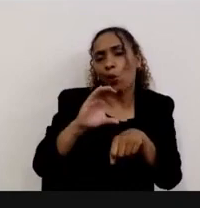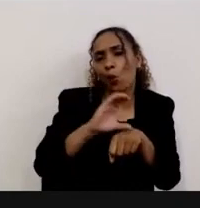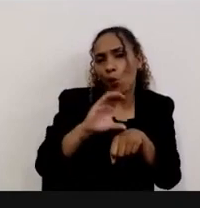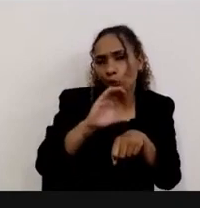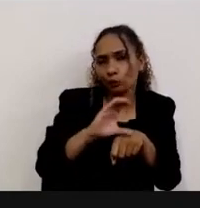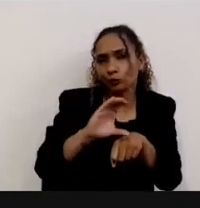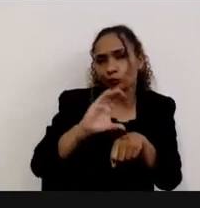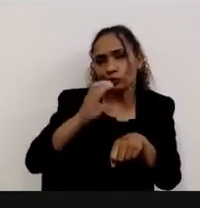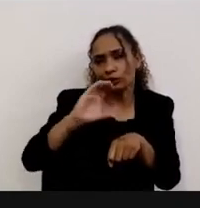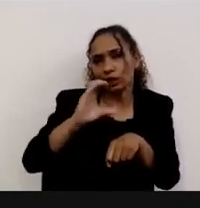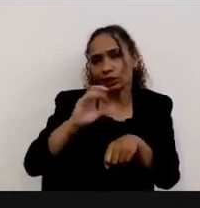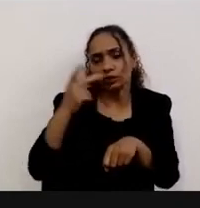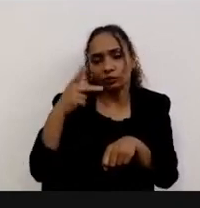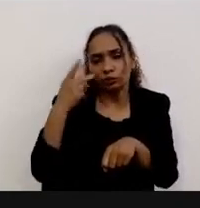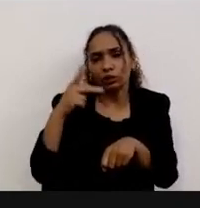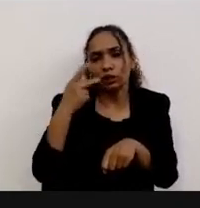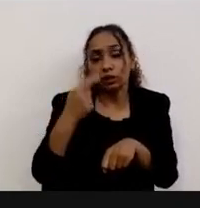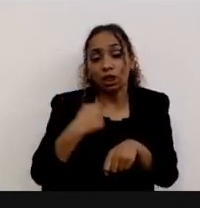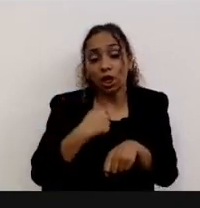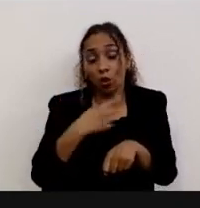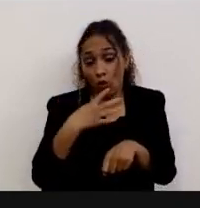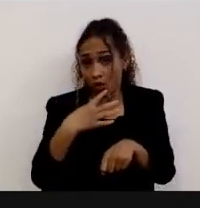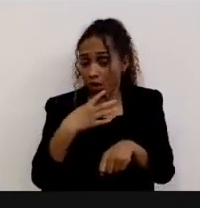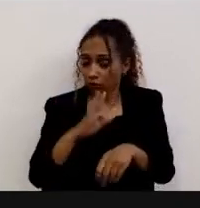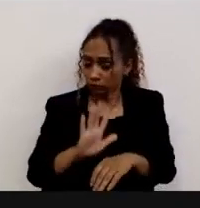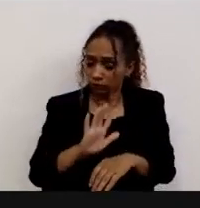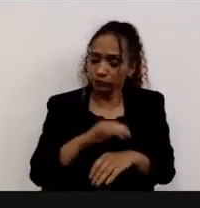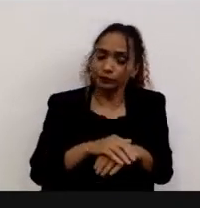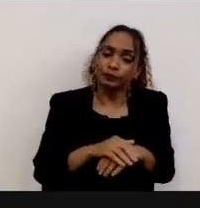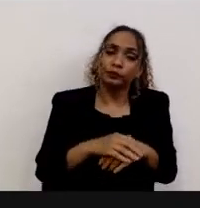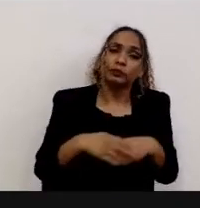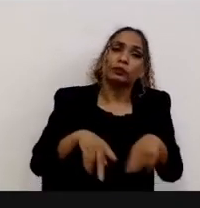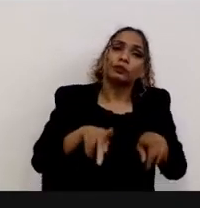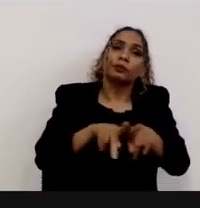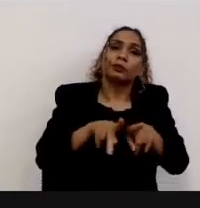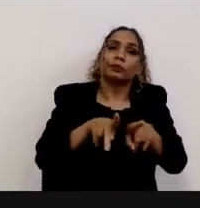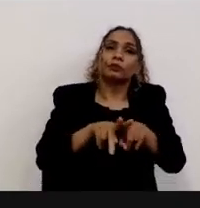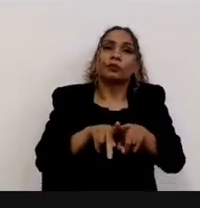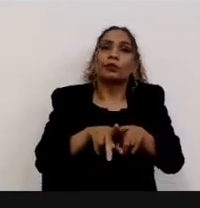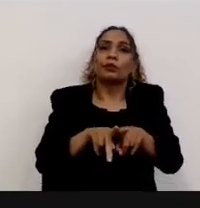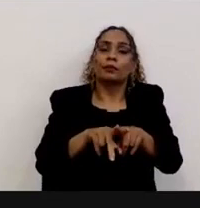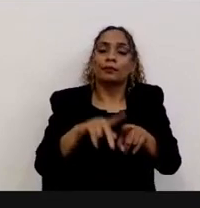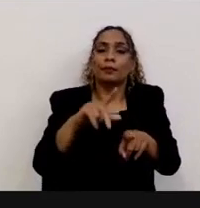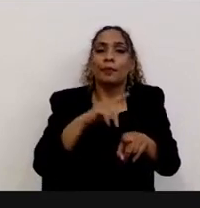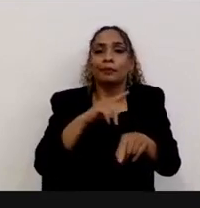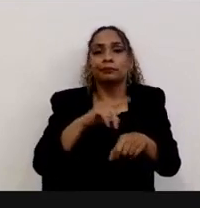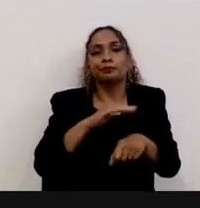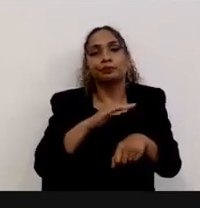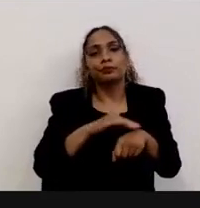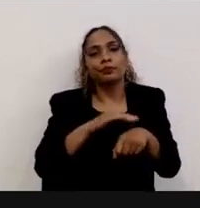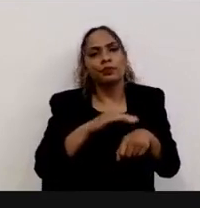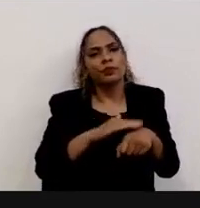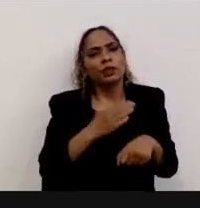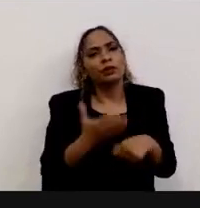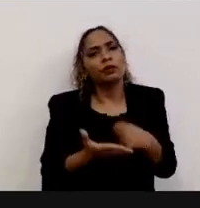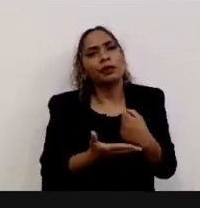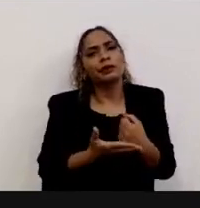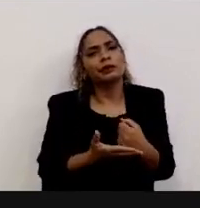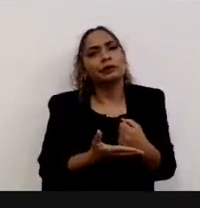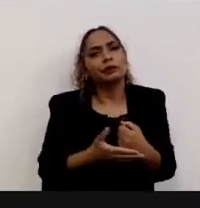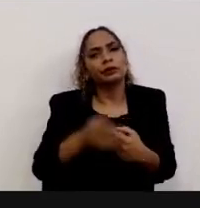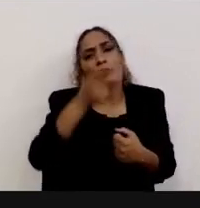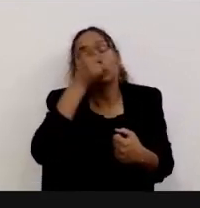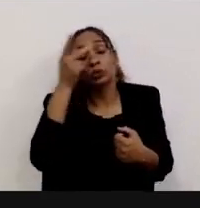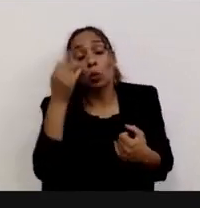conheço, que eu tive algum tipo de acesso, né. E também, assim, mais por meio de mídias sociais, não precisa ver como é que as mídias sociais